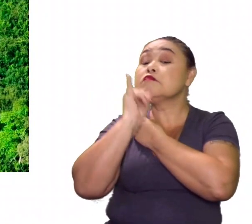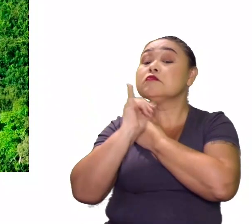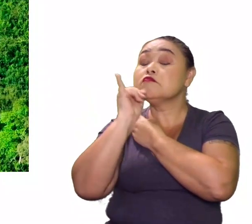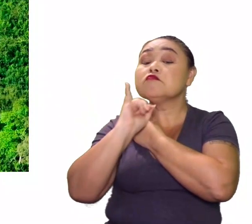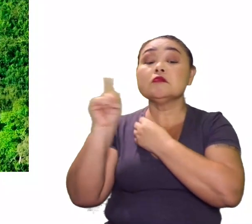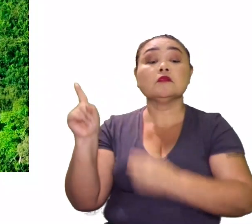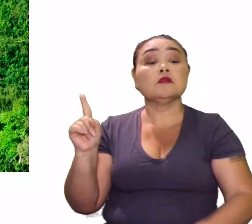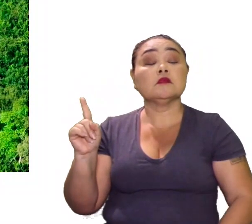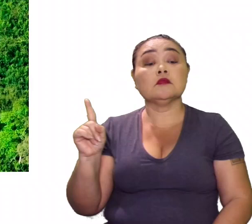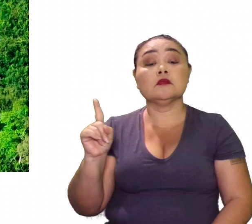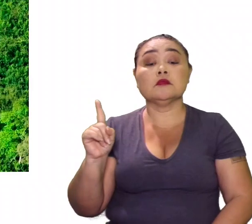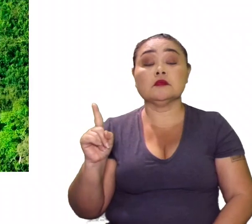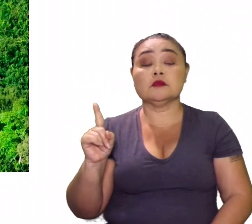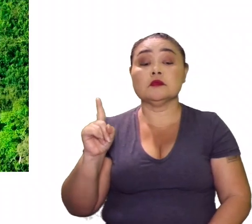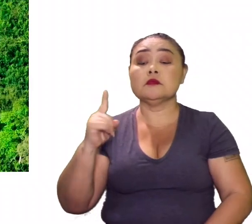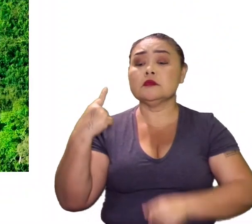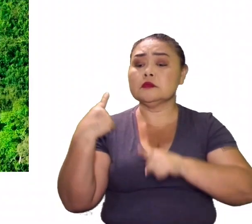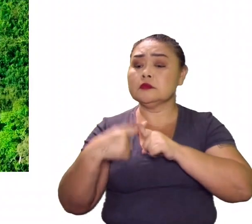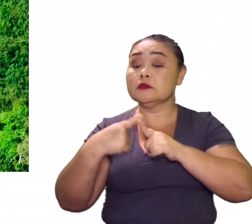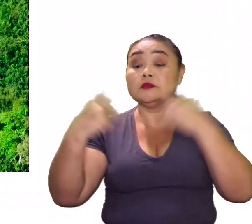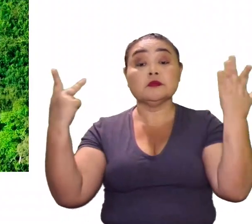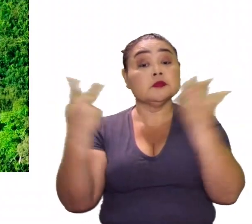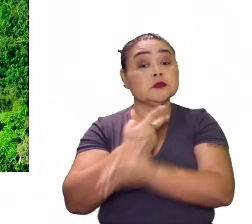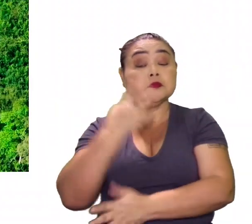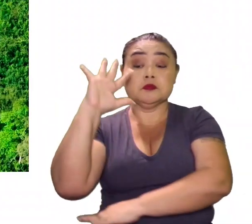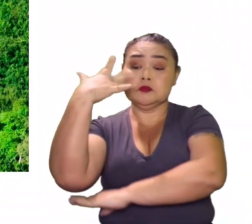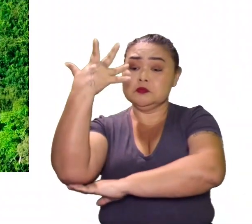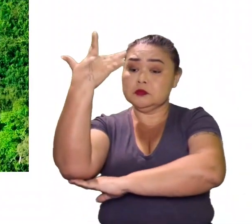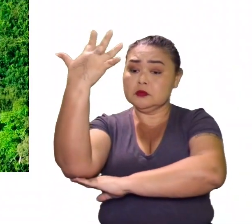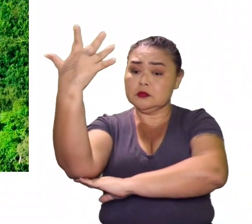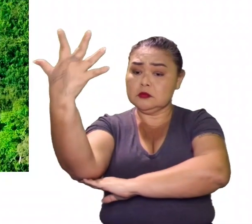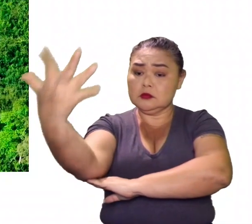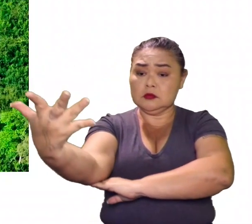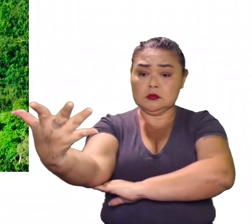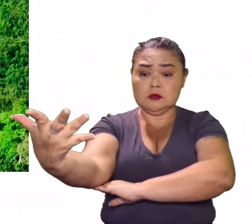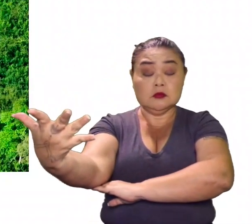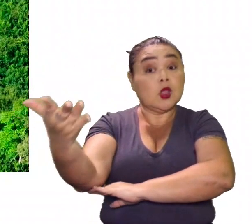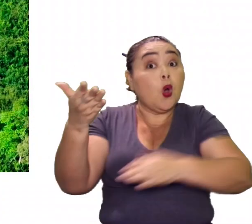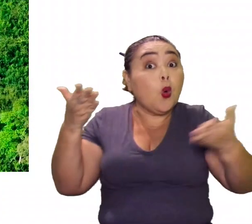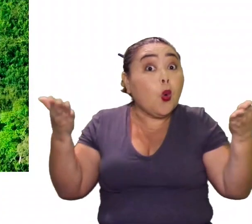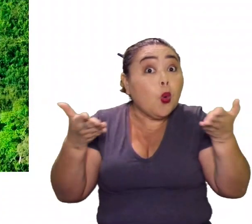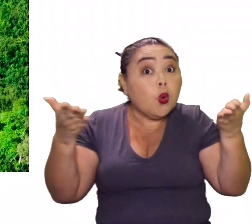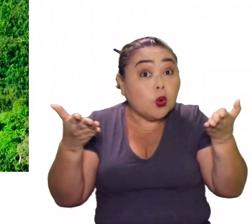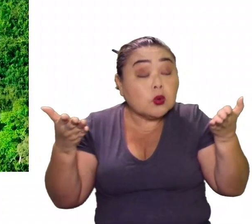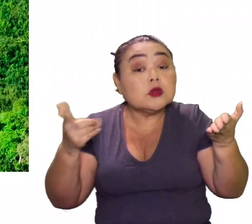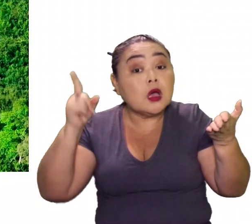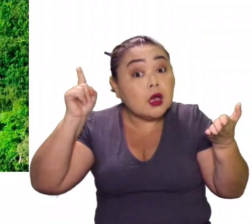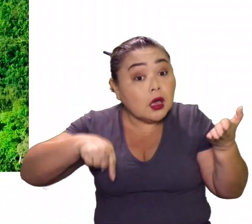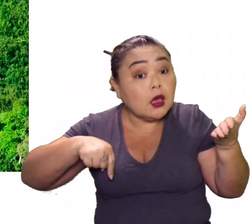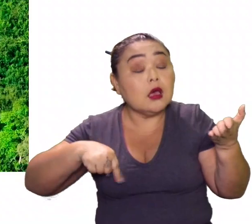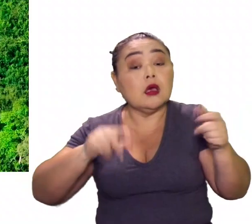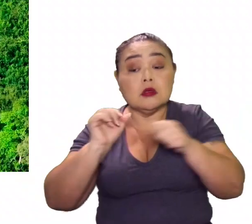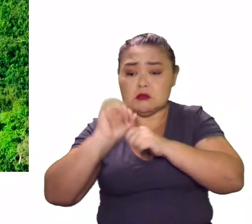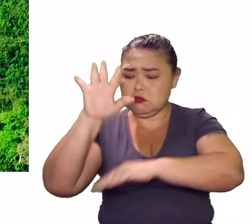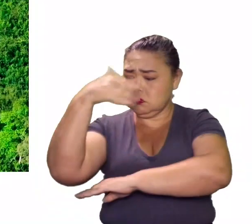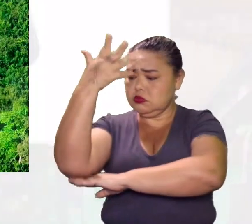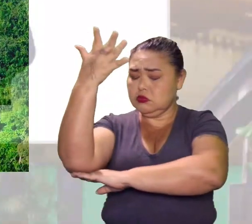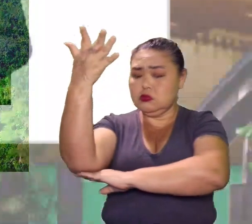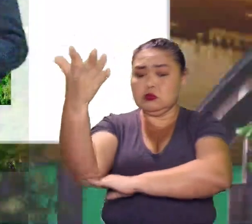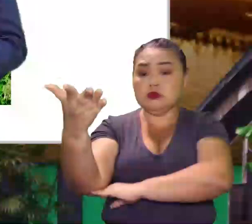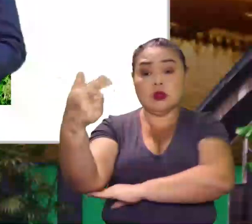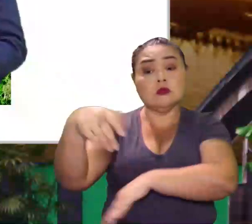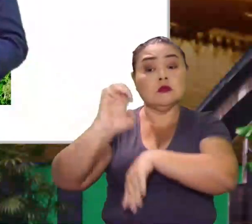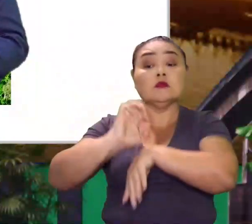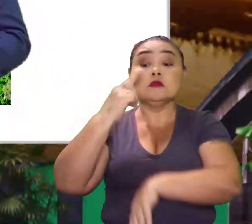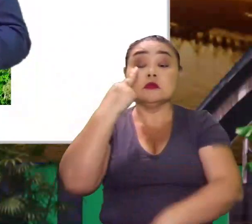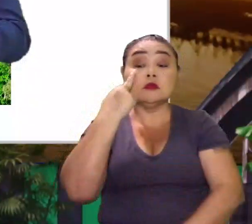exemplificar essa questão do desmatamento. Por que ocorre um desmatamento? Atualmente ainda é bastante elevado o desmatamento no estado